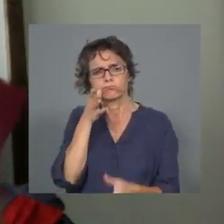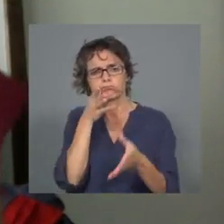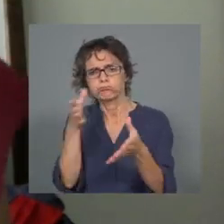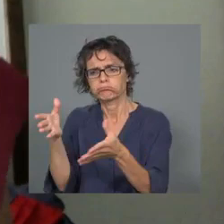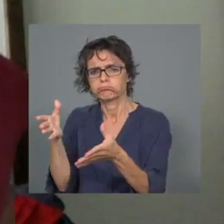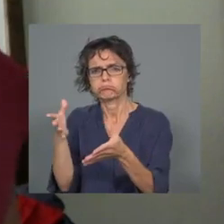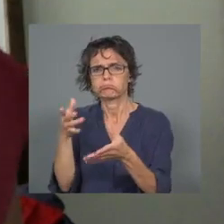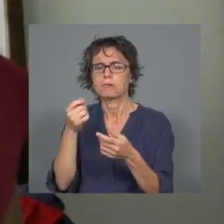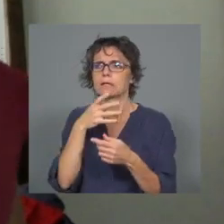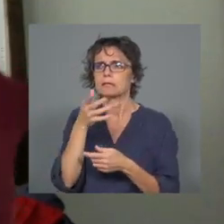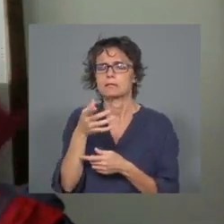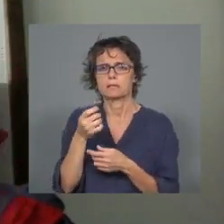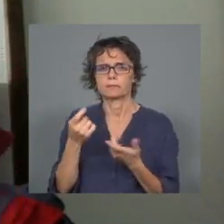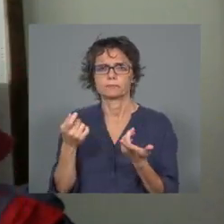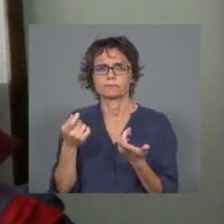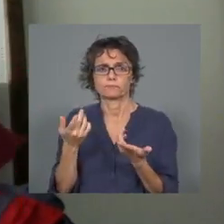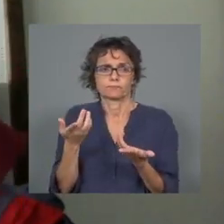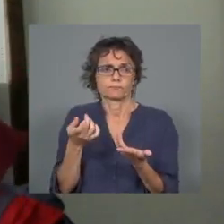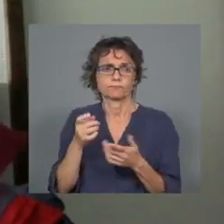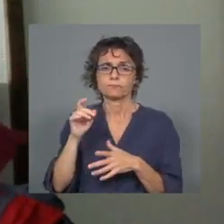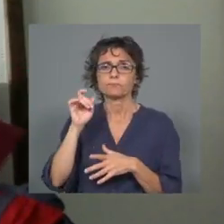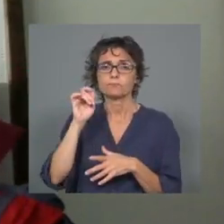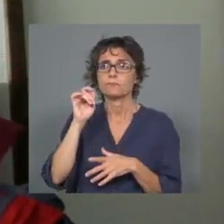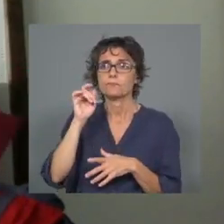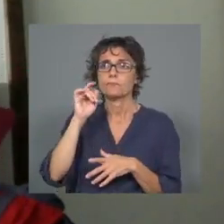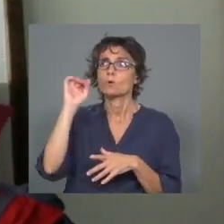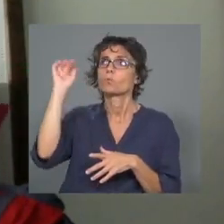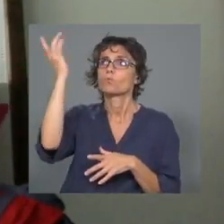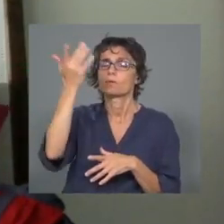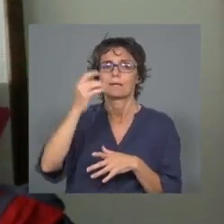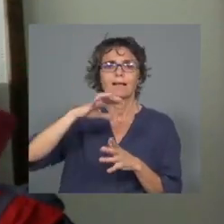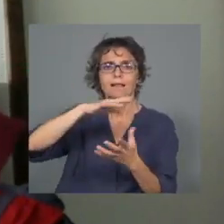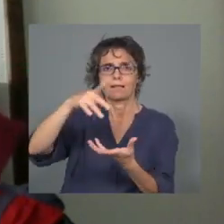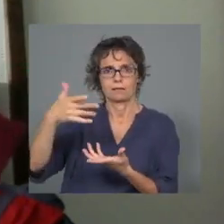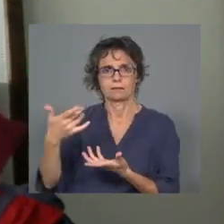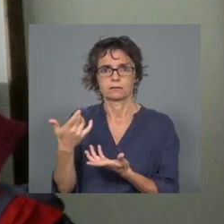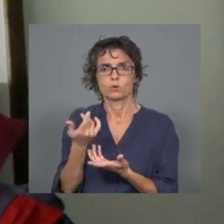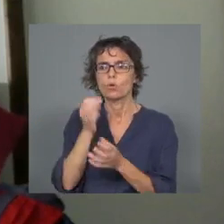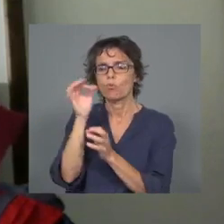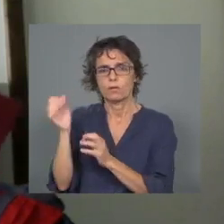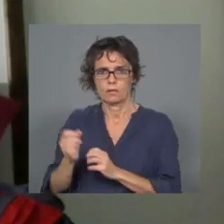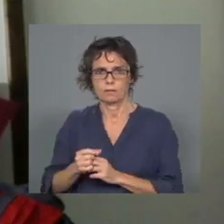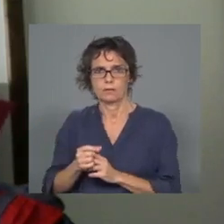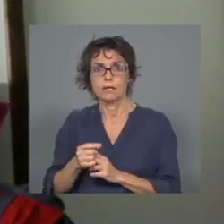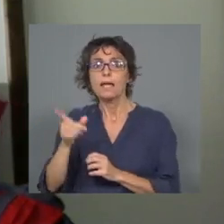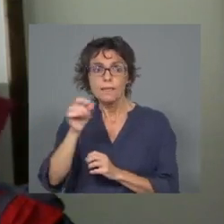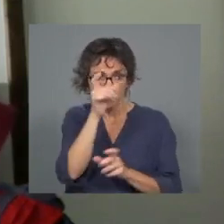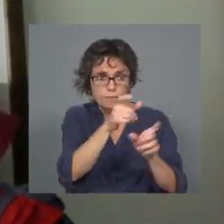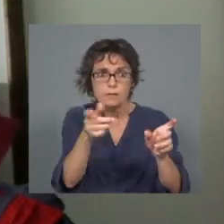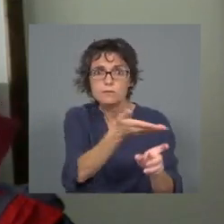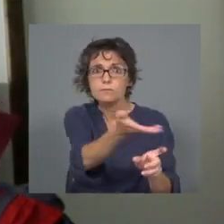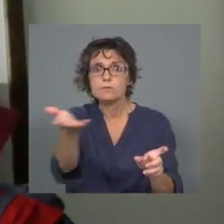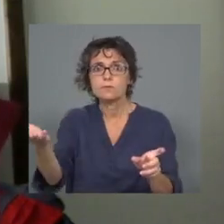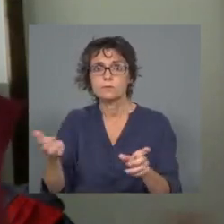do ambiente e não escutar, por exemplo, os apelos das pessoas. Portanto, apelos do ambiente e das pessoas são os apelos atualmente da